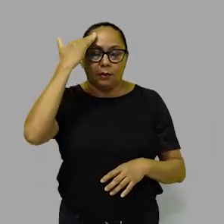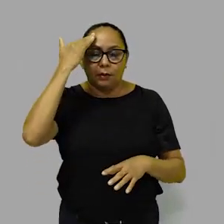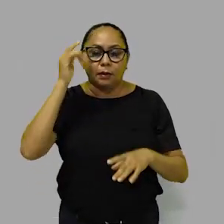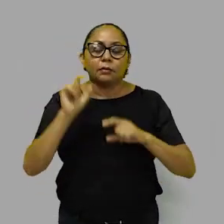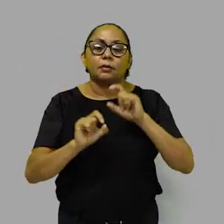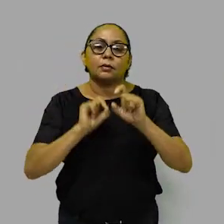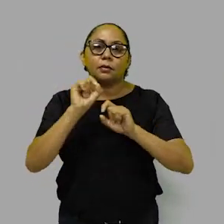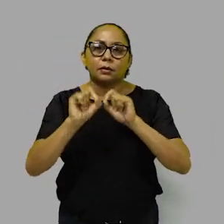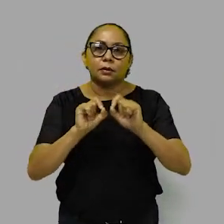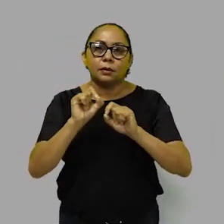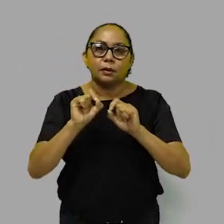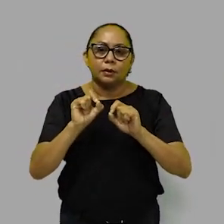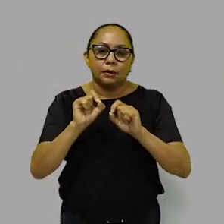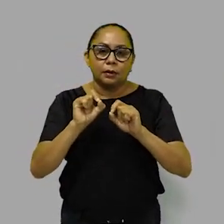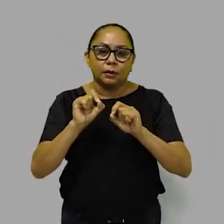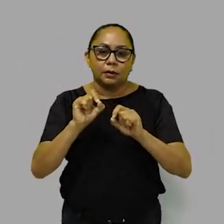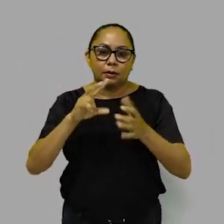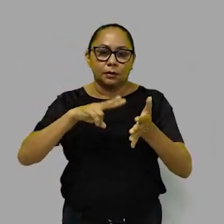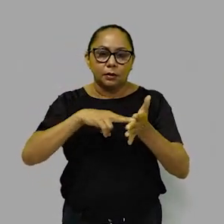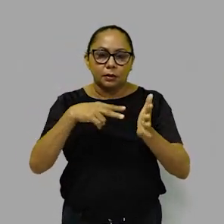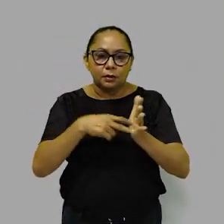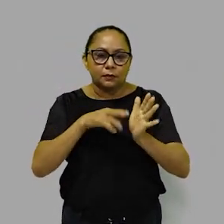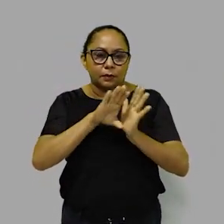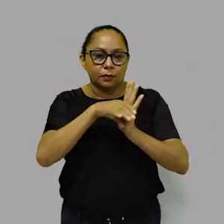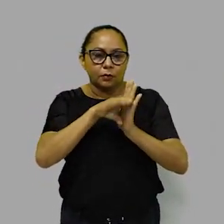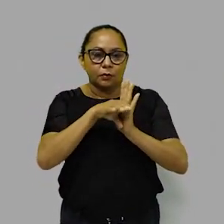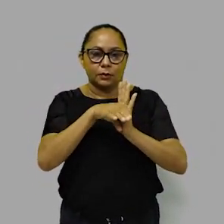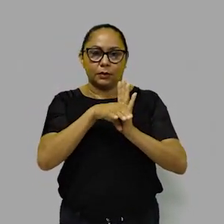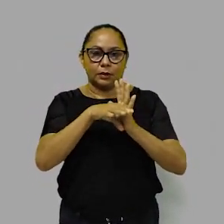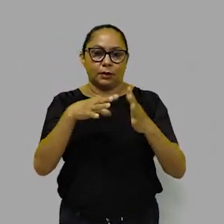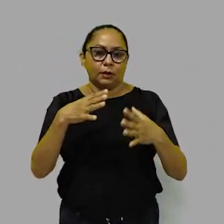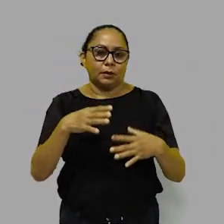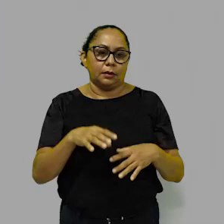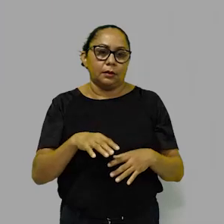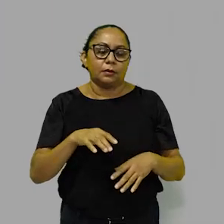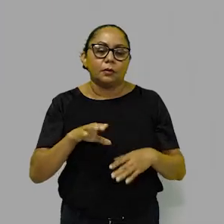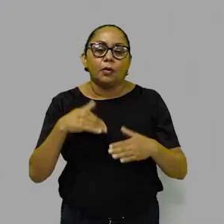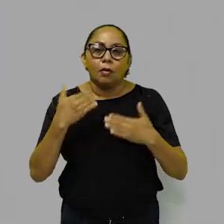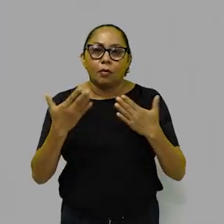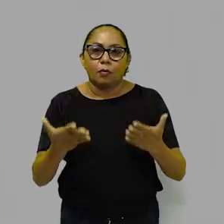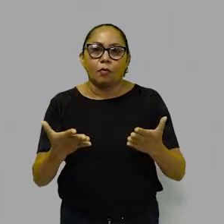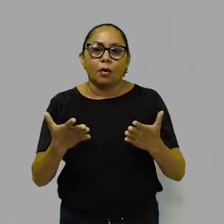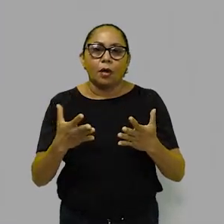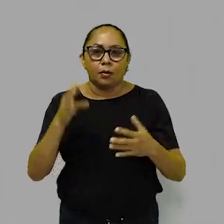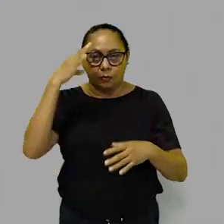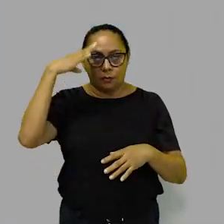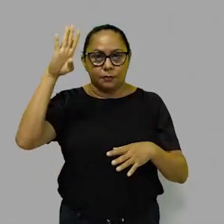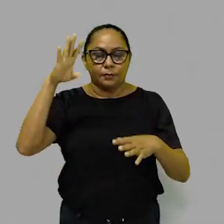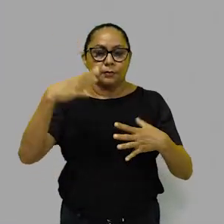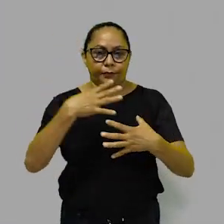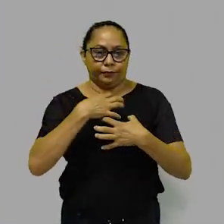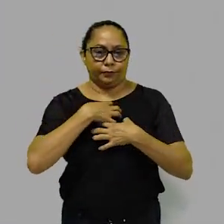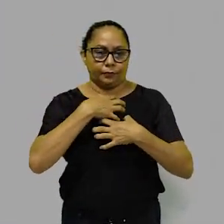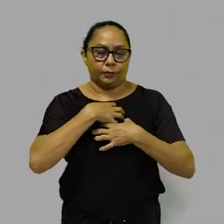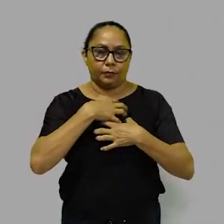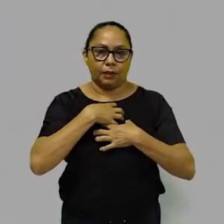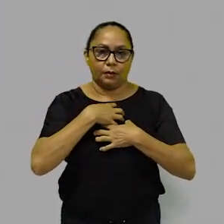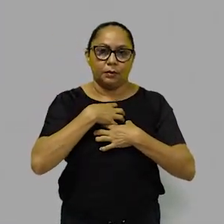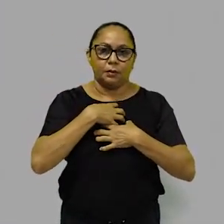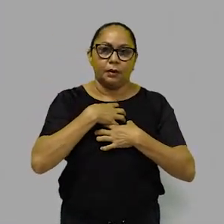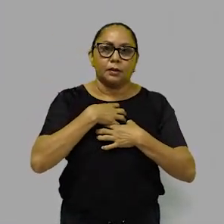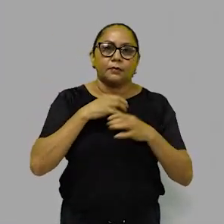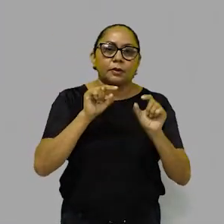que é a inflamação, o conceito. Vamos aqui explicar quais são os principais sintomas, né? Que são os